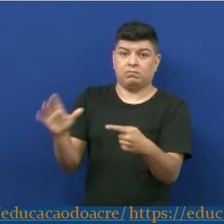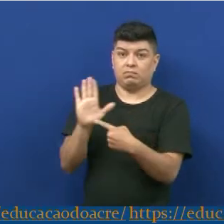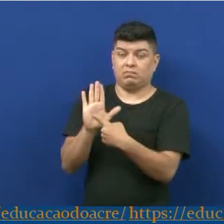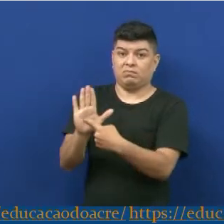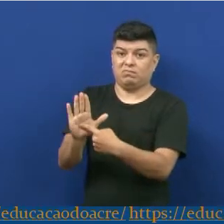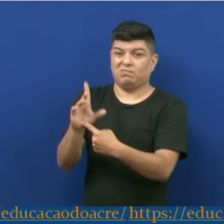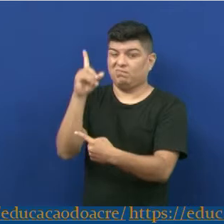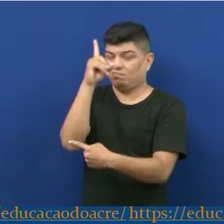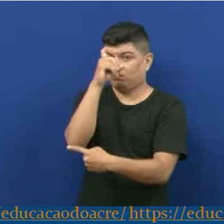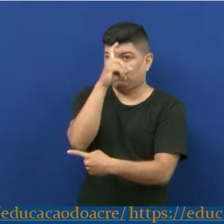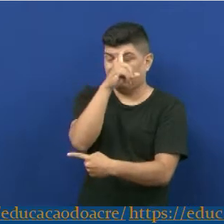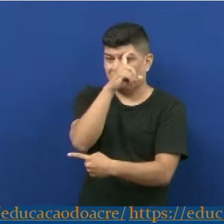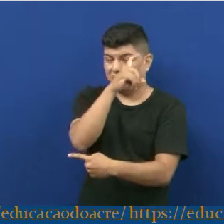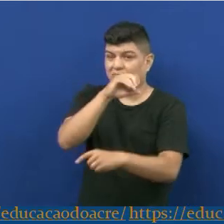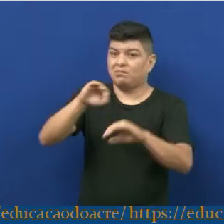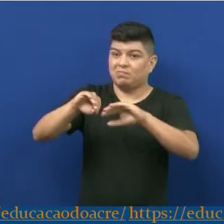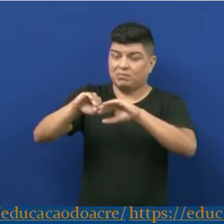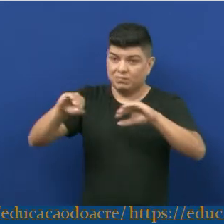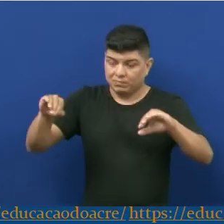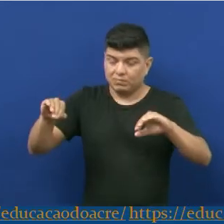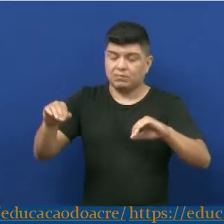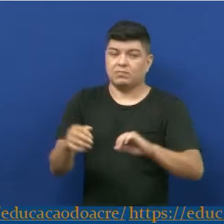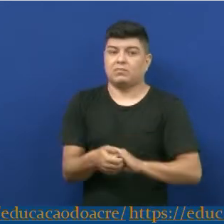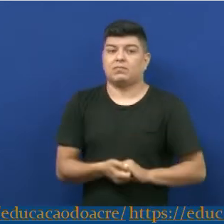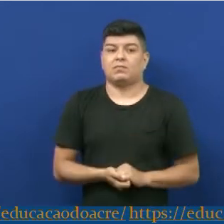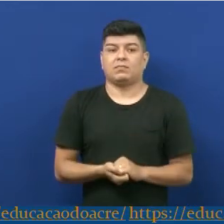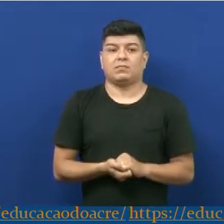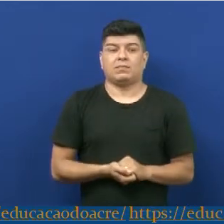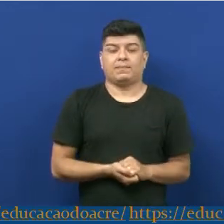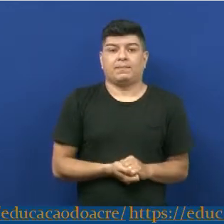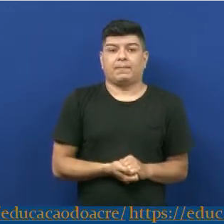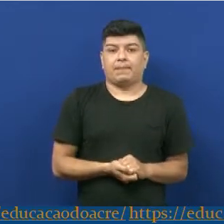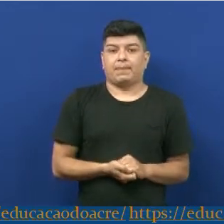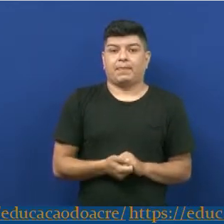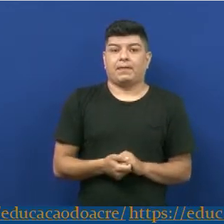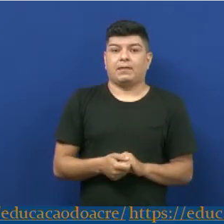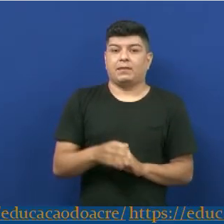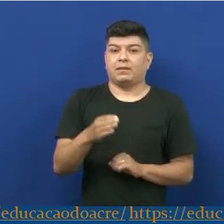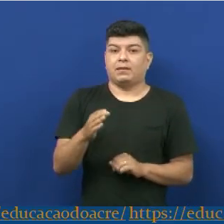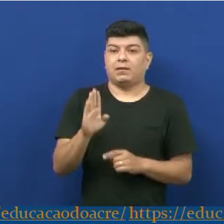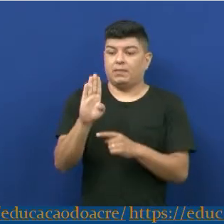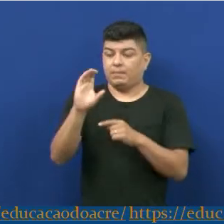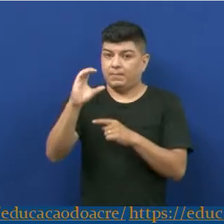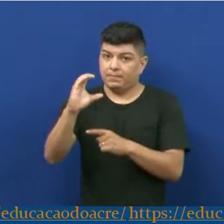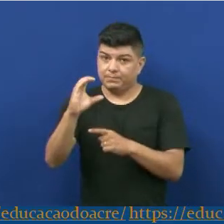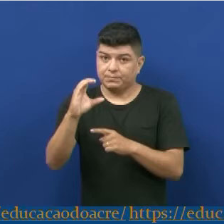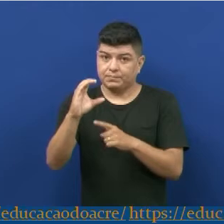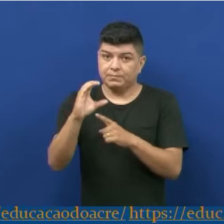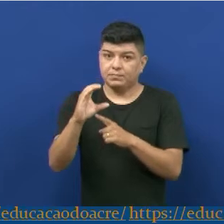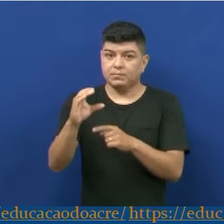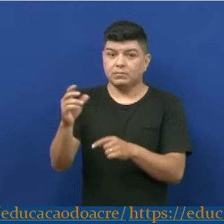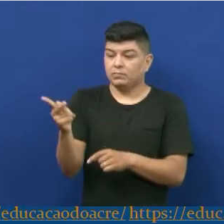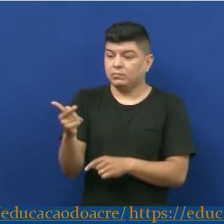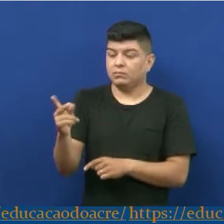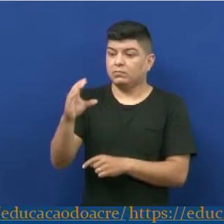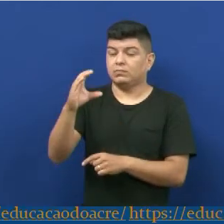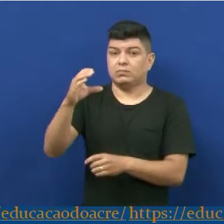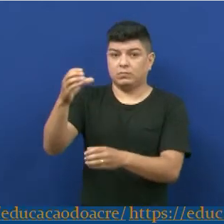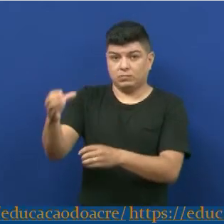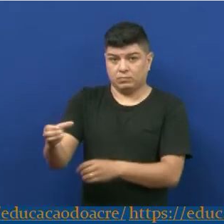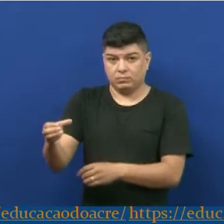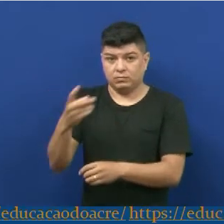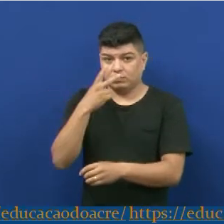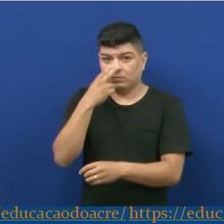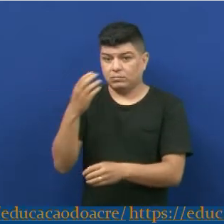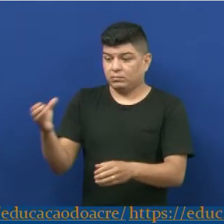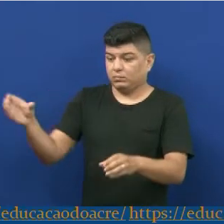apresentando ainda uma maior dificuldade na separação, né? A alternativa C, os copos emperrados foram